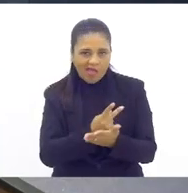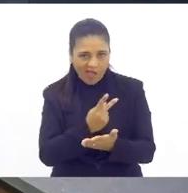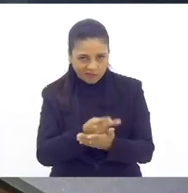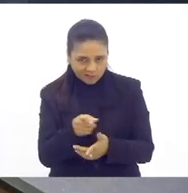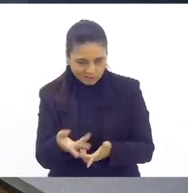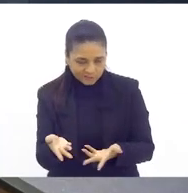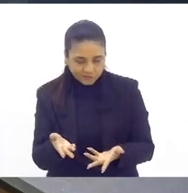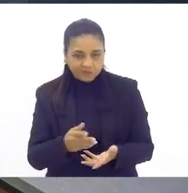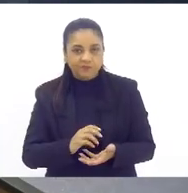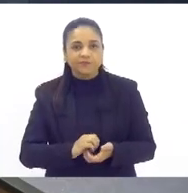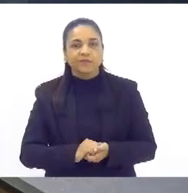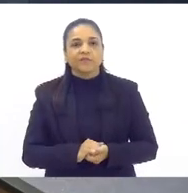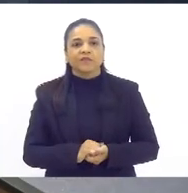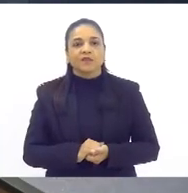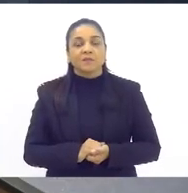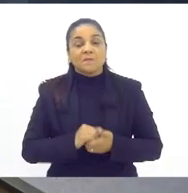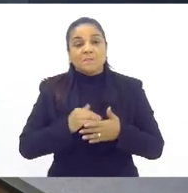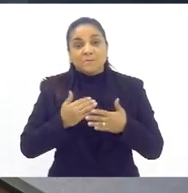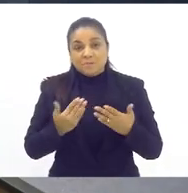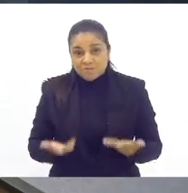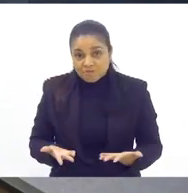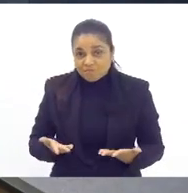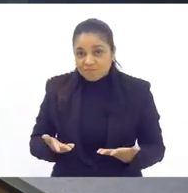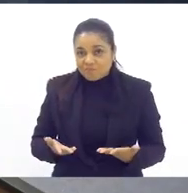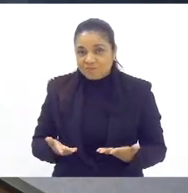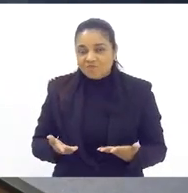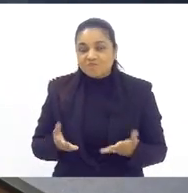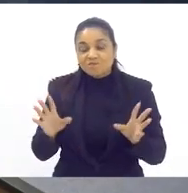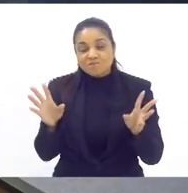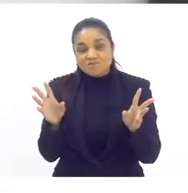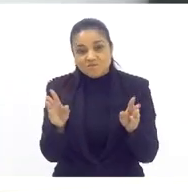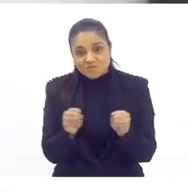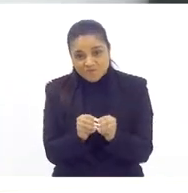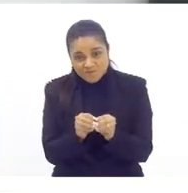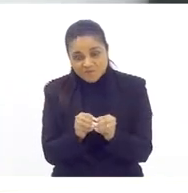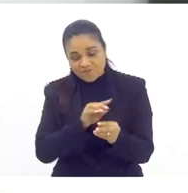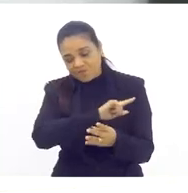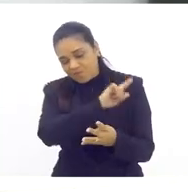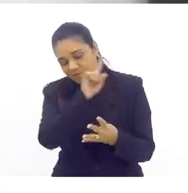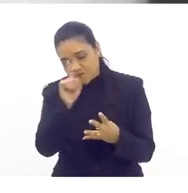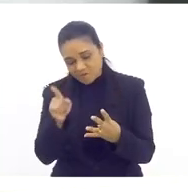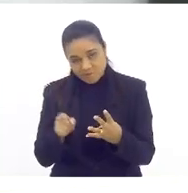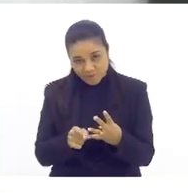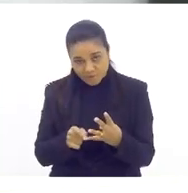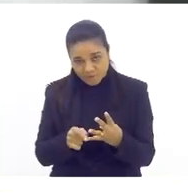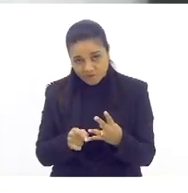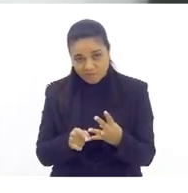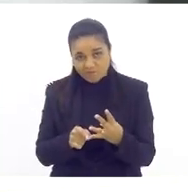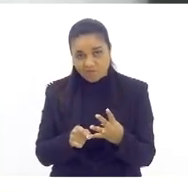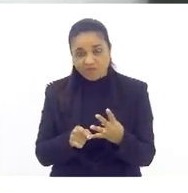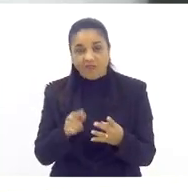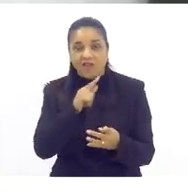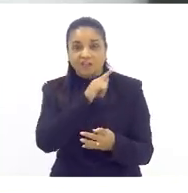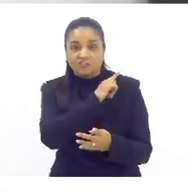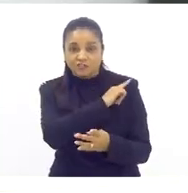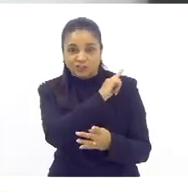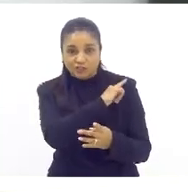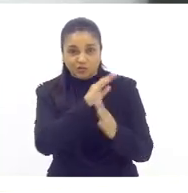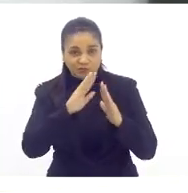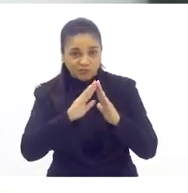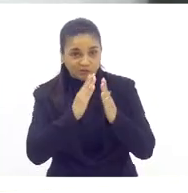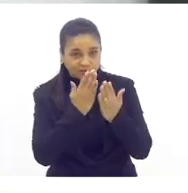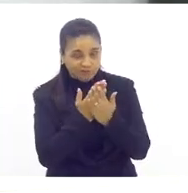ela Bom e só para finalizar mais alguns pontos A gestão das escolas